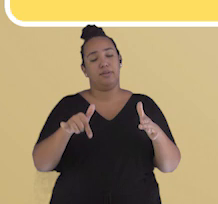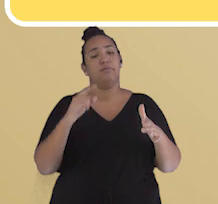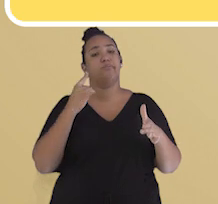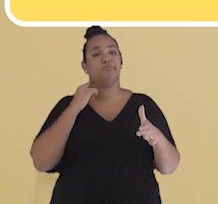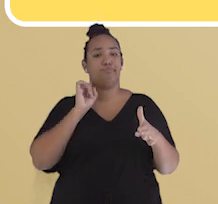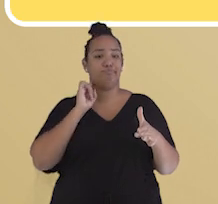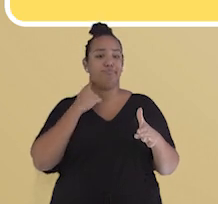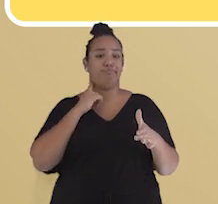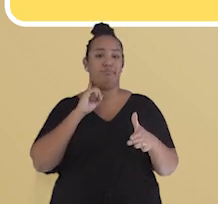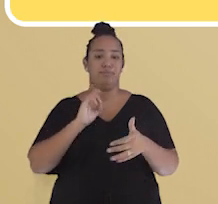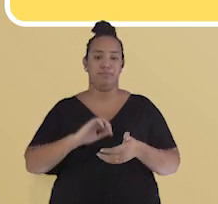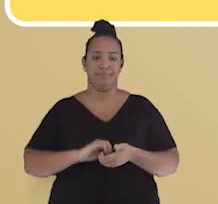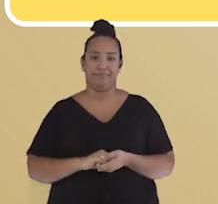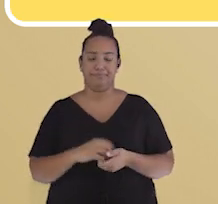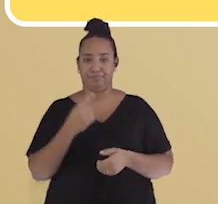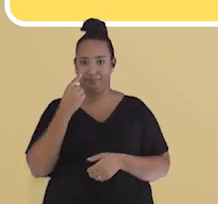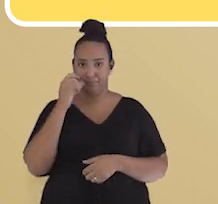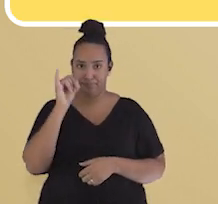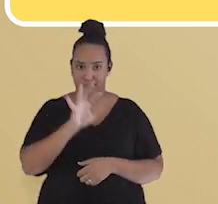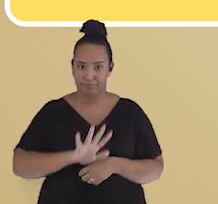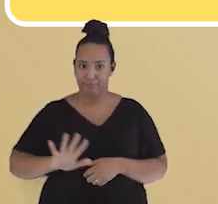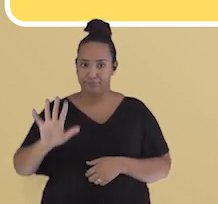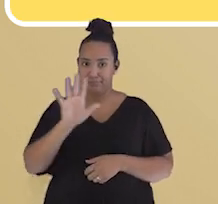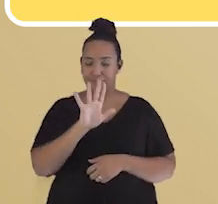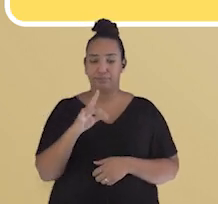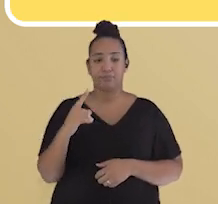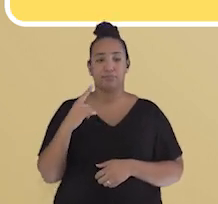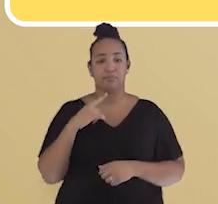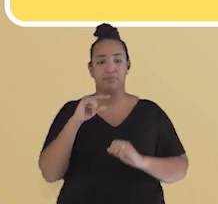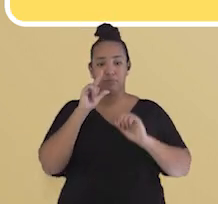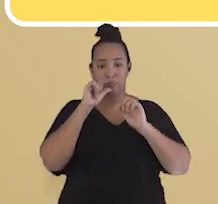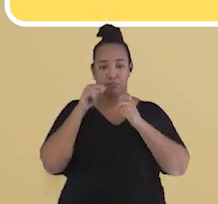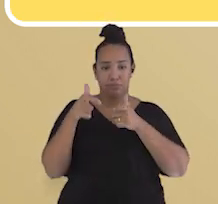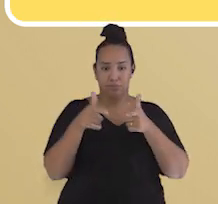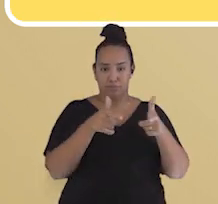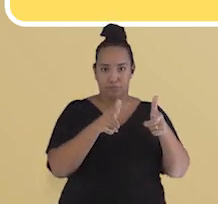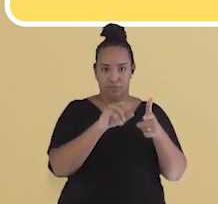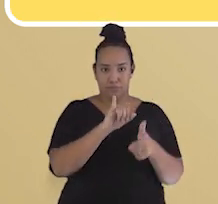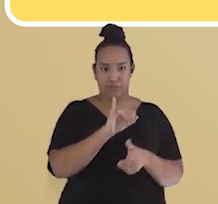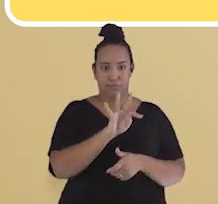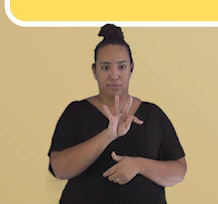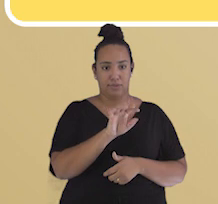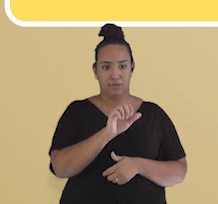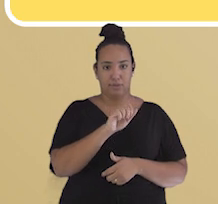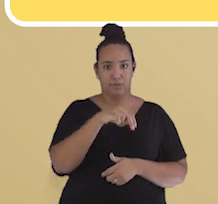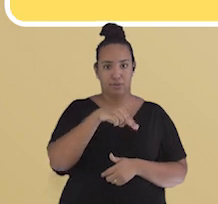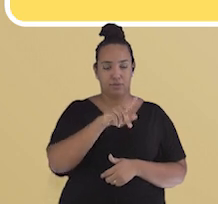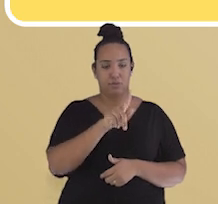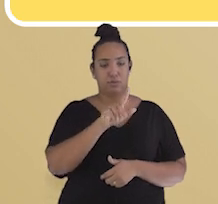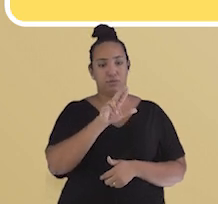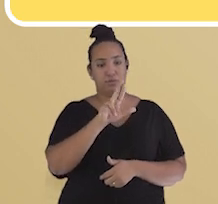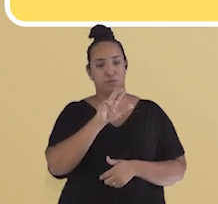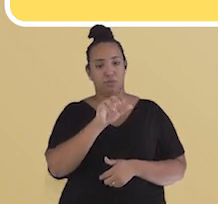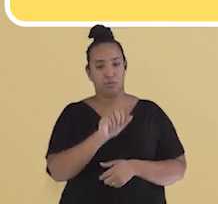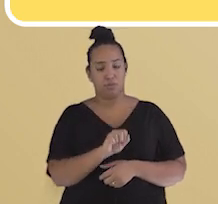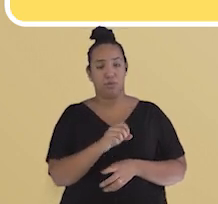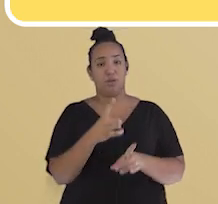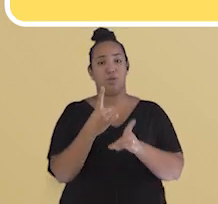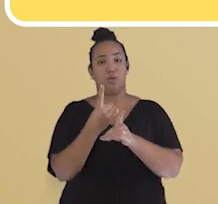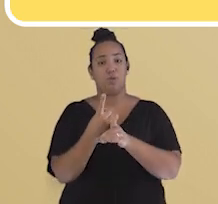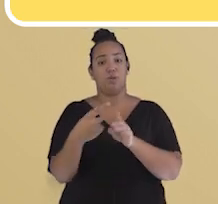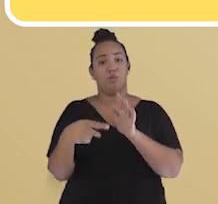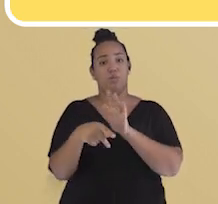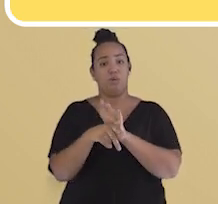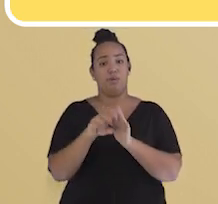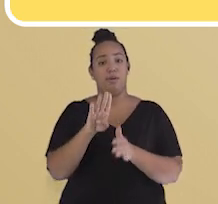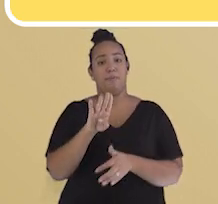Itanguá desaguando na Baía de Vitória, um exemplo de poluição dos mares. Além disso, vamos pensar